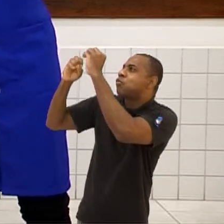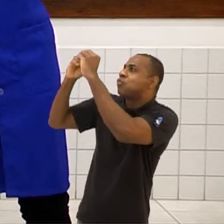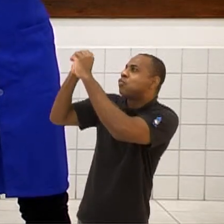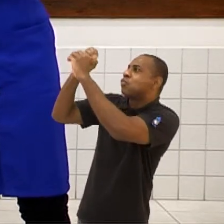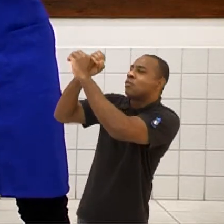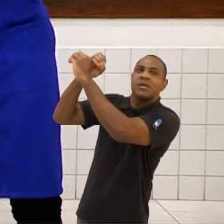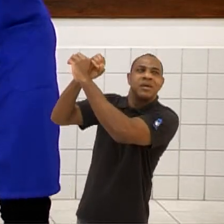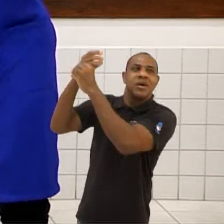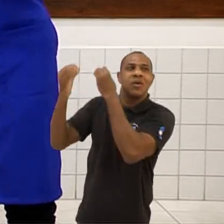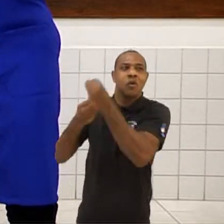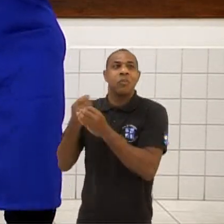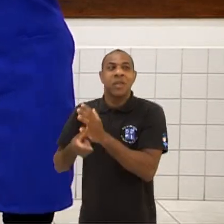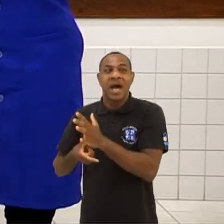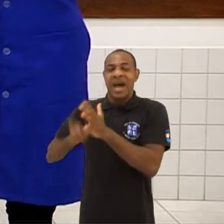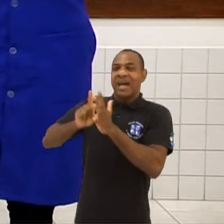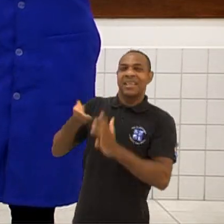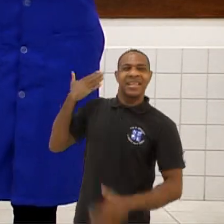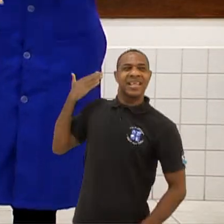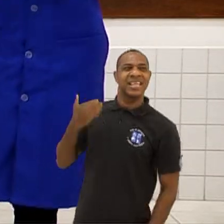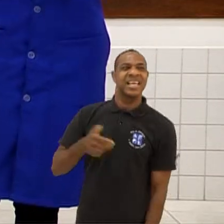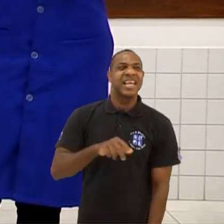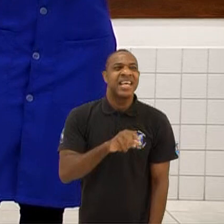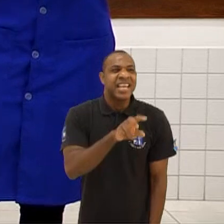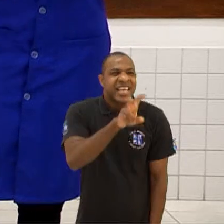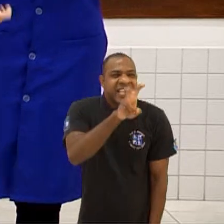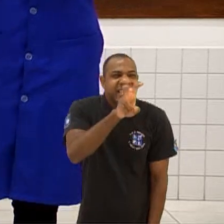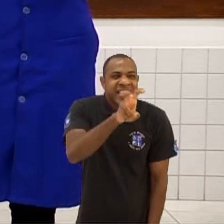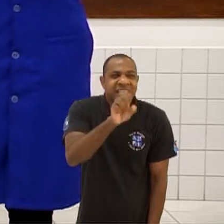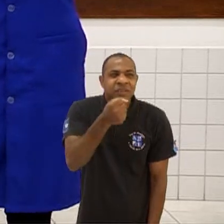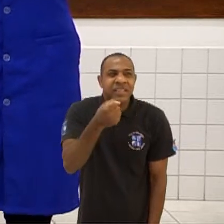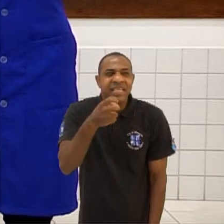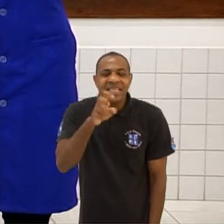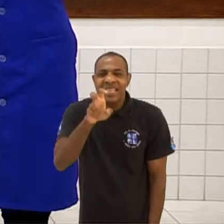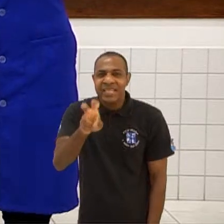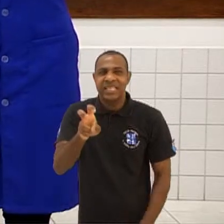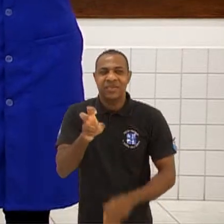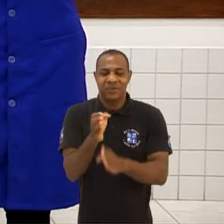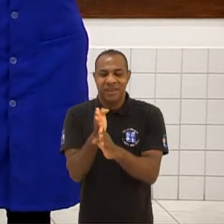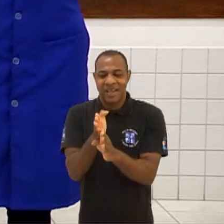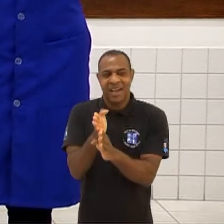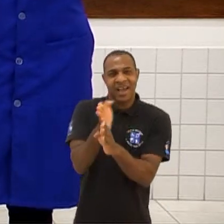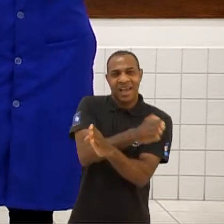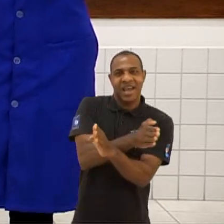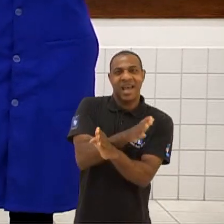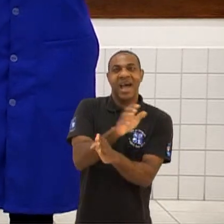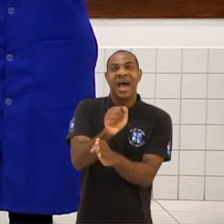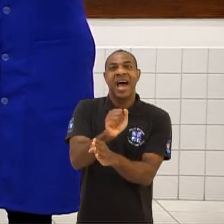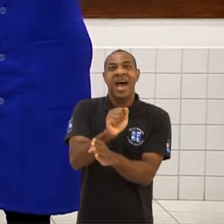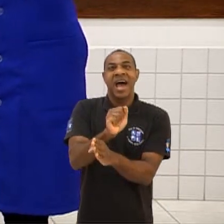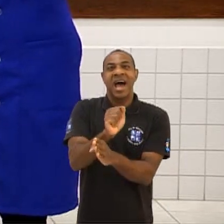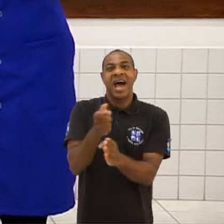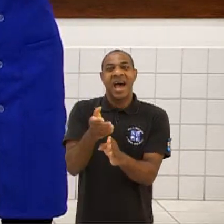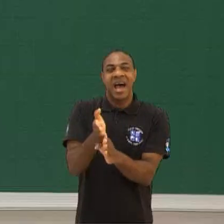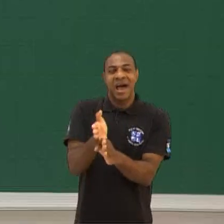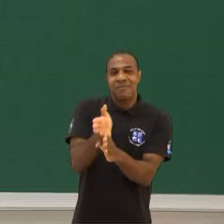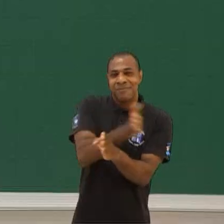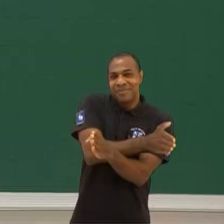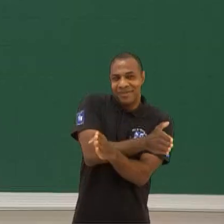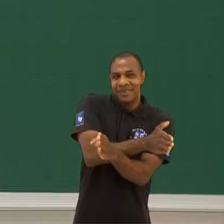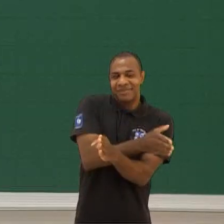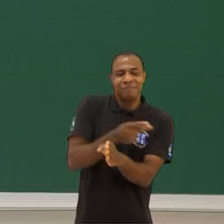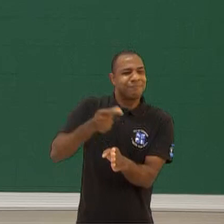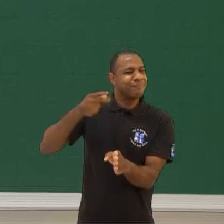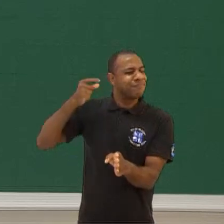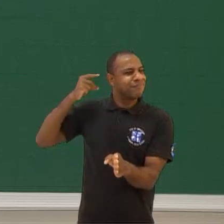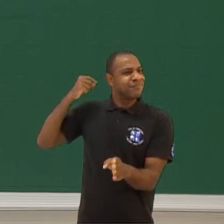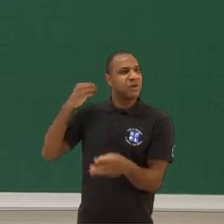né? E aí, gente, 585 a.C. faz muito tempo atrás, né? Vocês acham que Thales